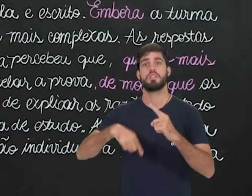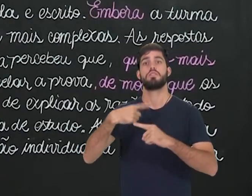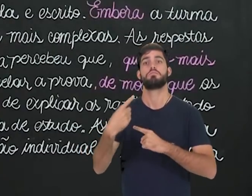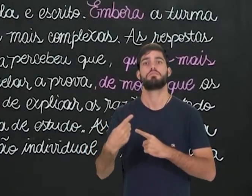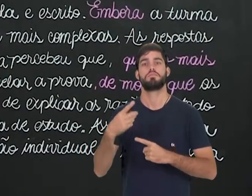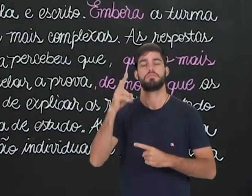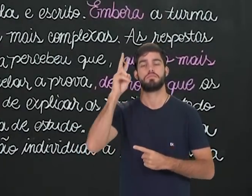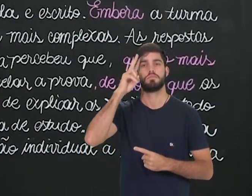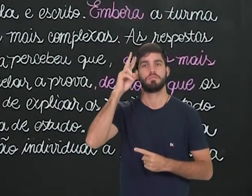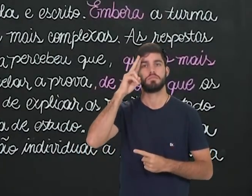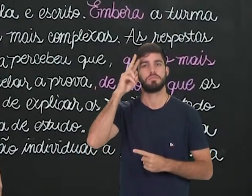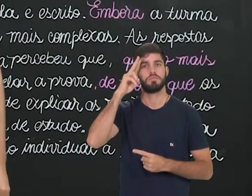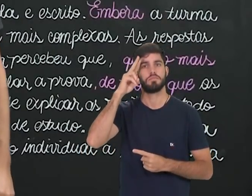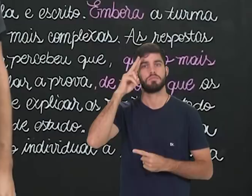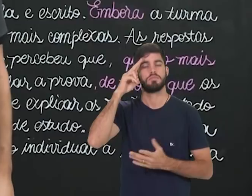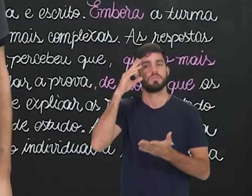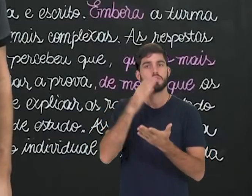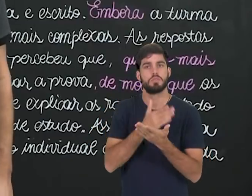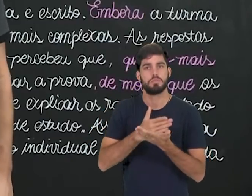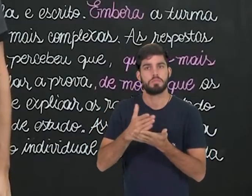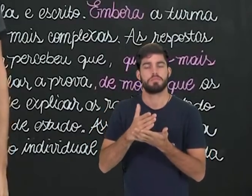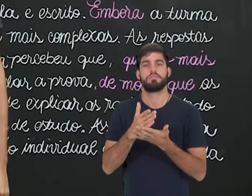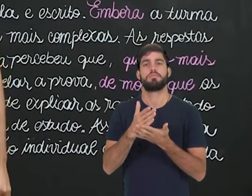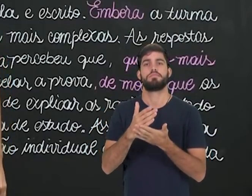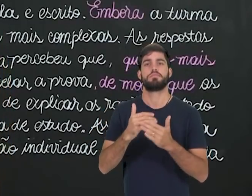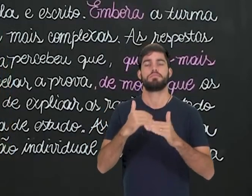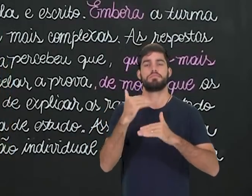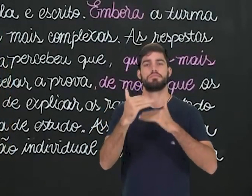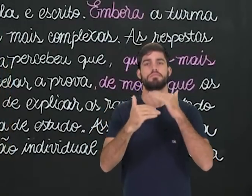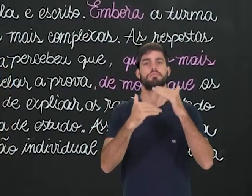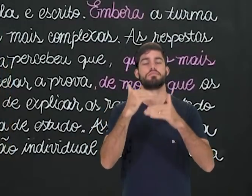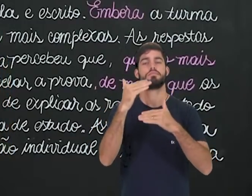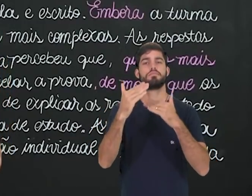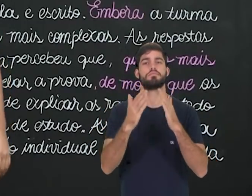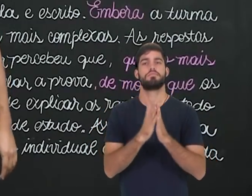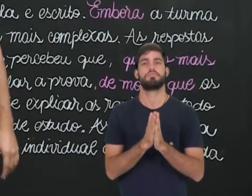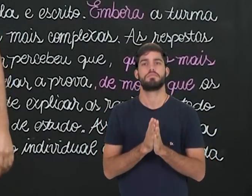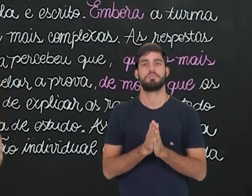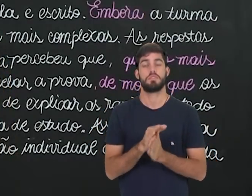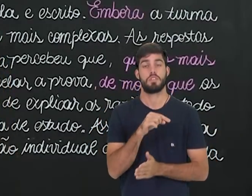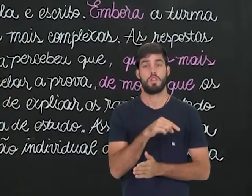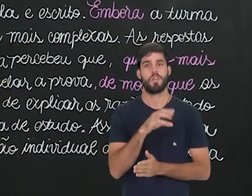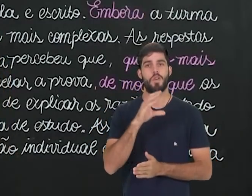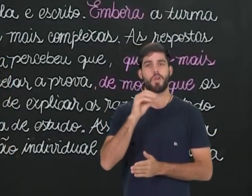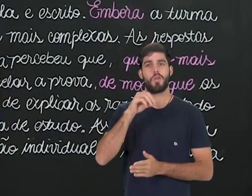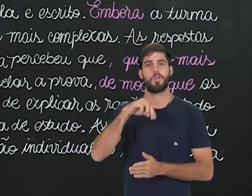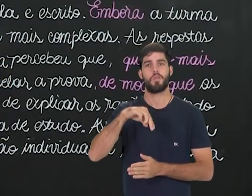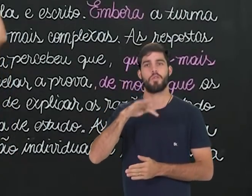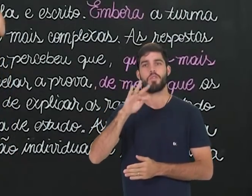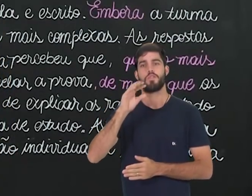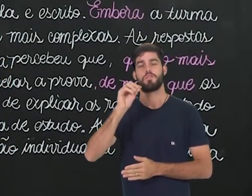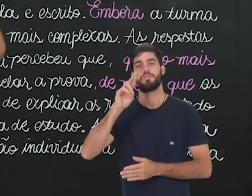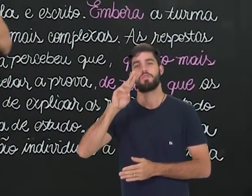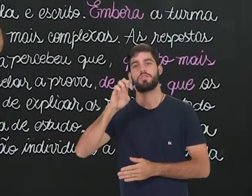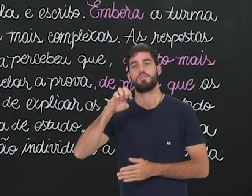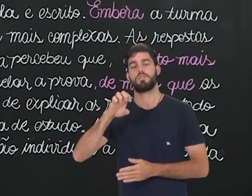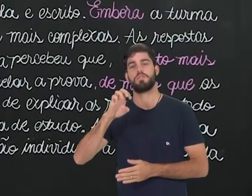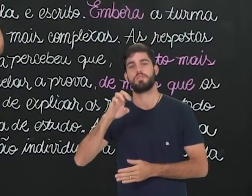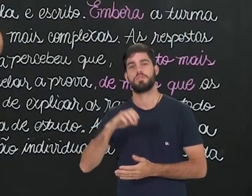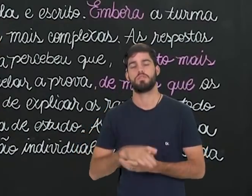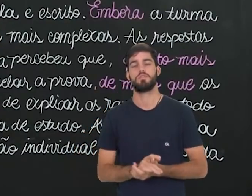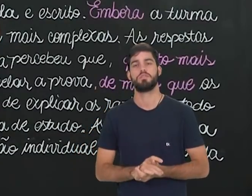próxima segunda será dado início a um novo processo, ou seja, conforme foi anunciado pelo governo, é uma relação